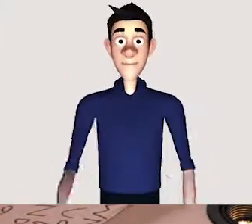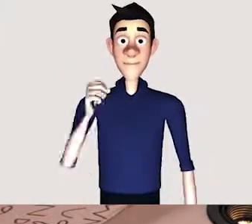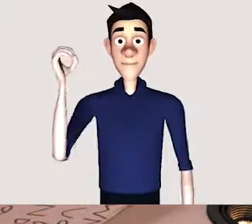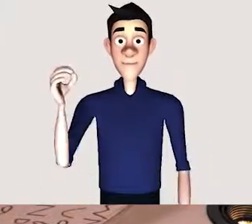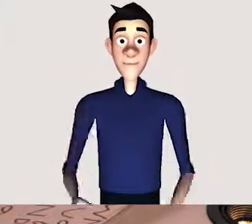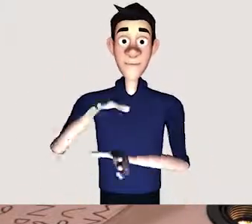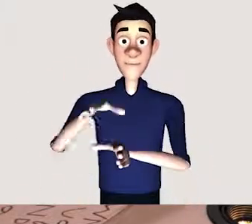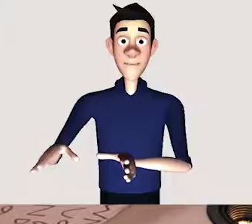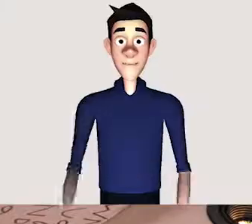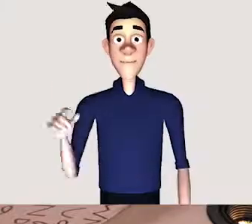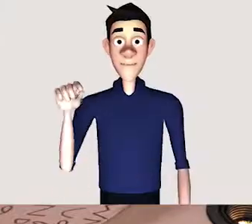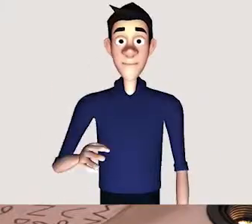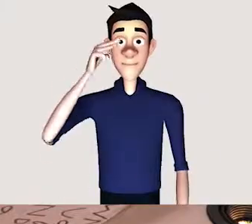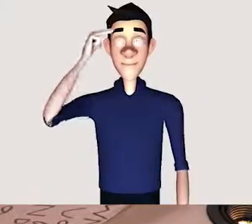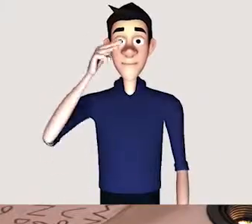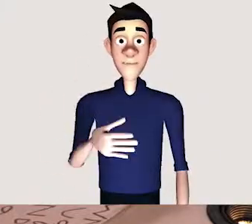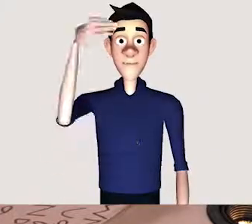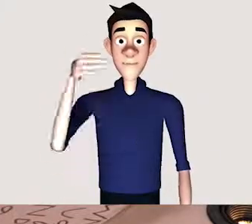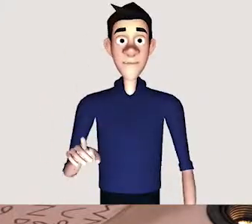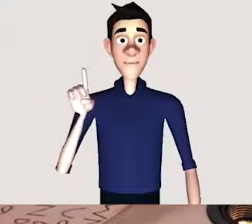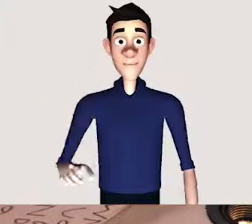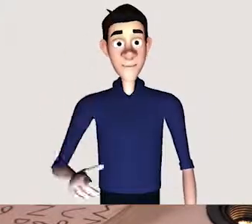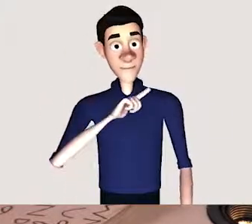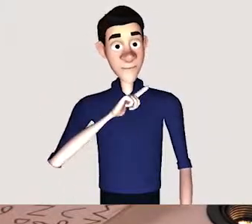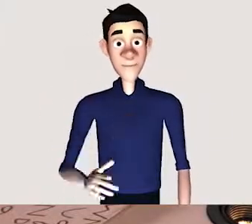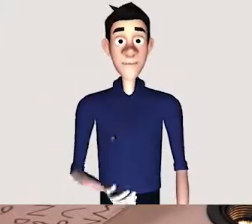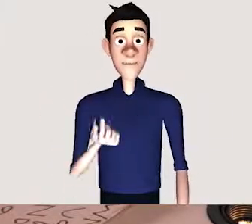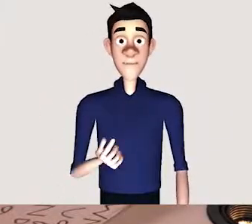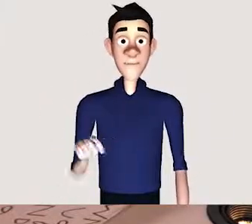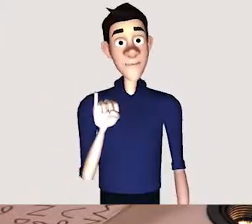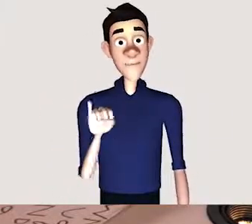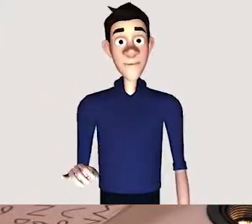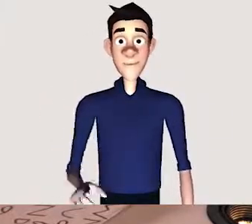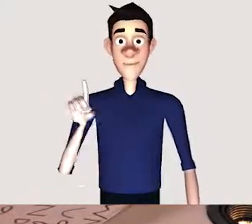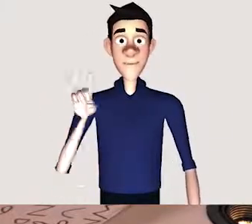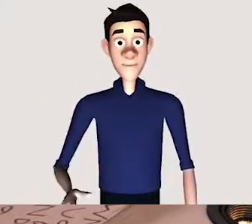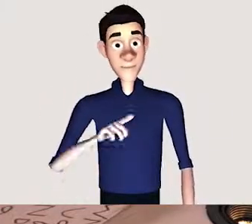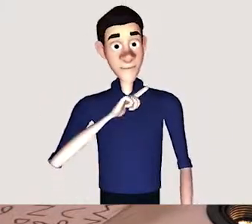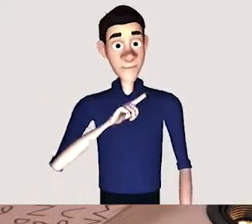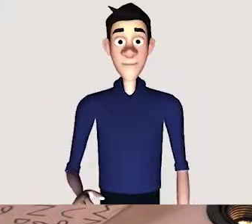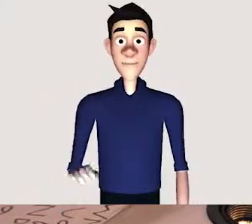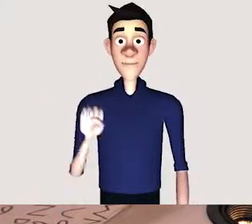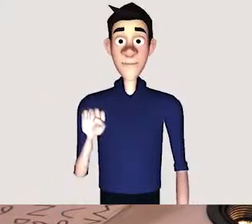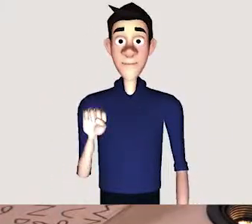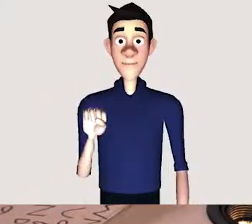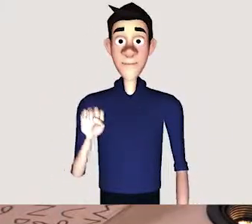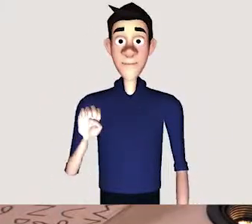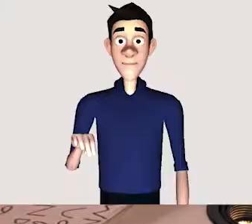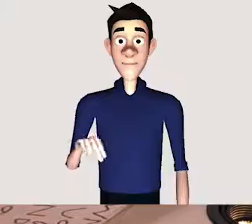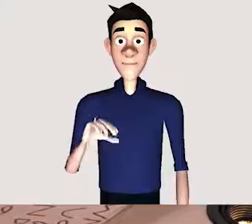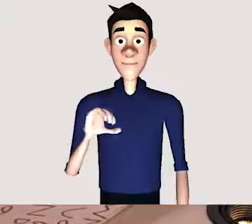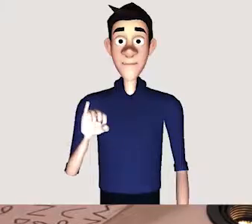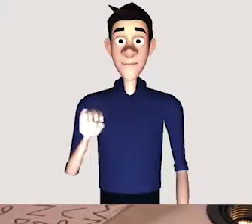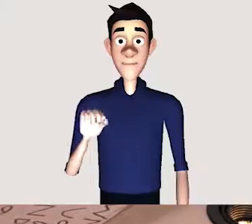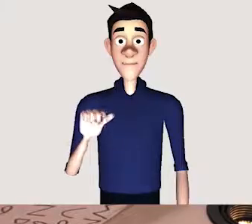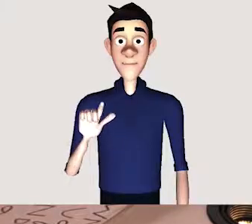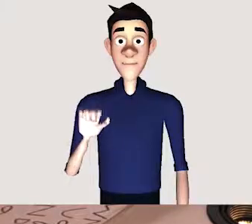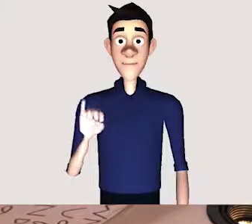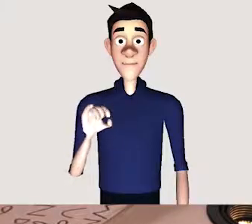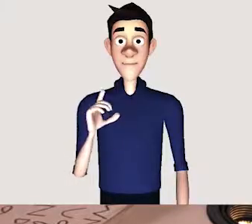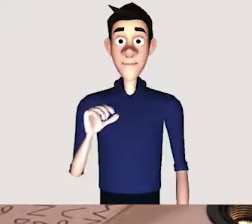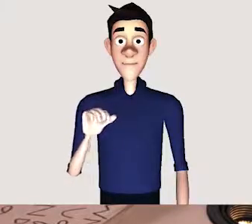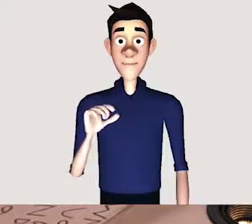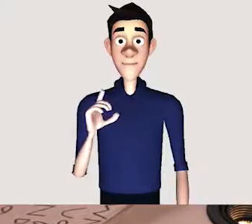si, não têm uma essencialidade, eles dependem de outras atuações. Sujeitos atuando sobre